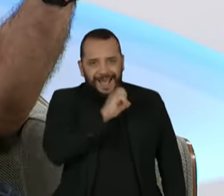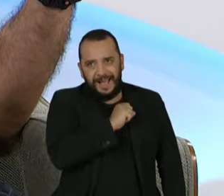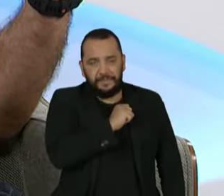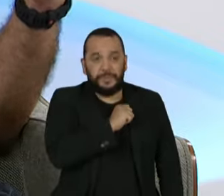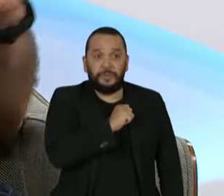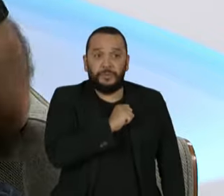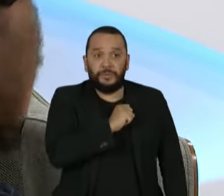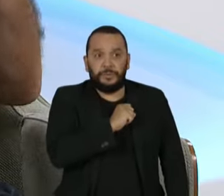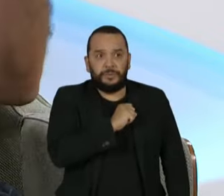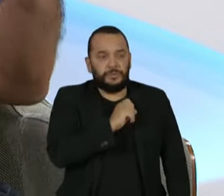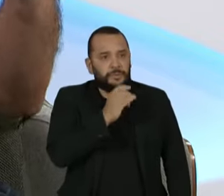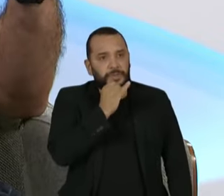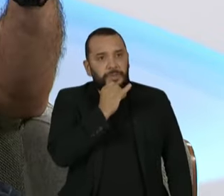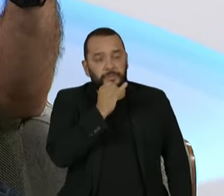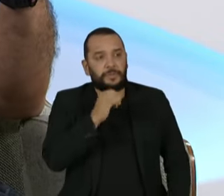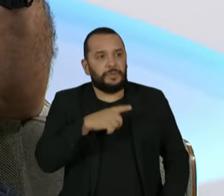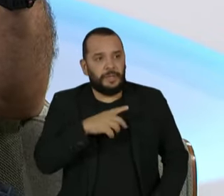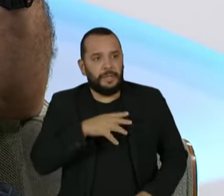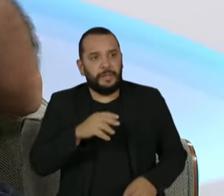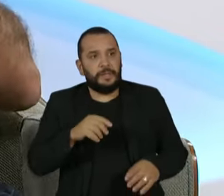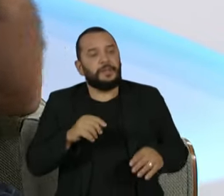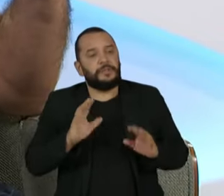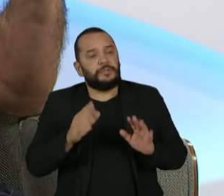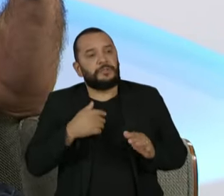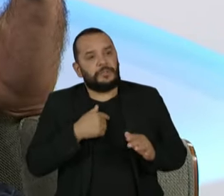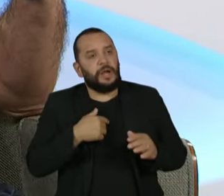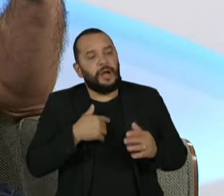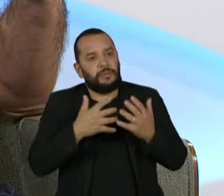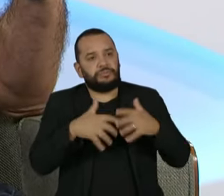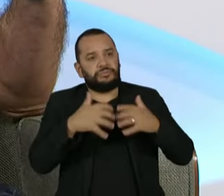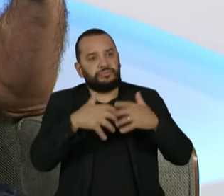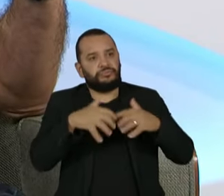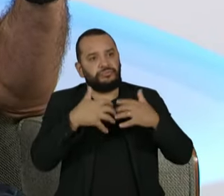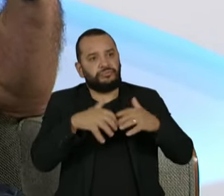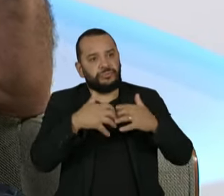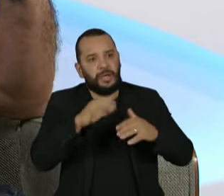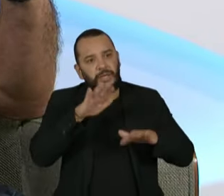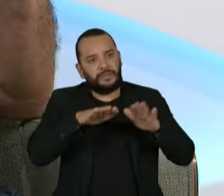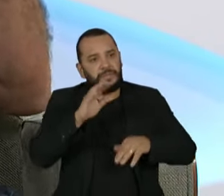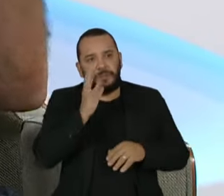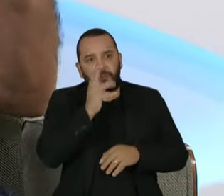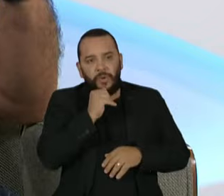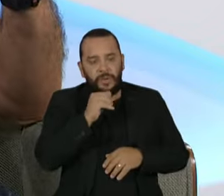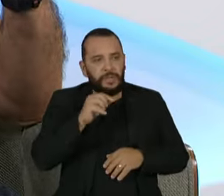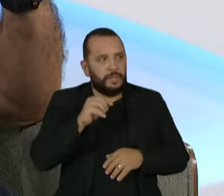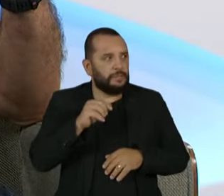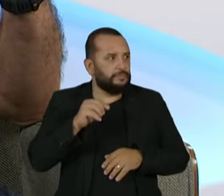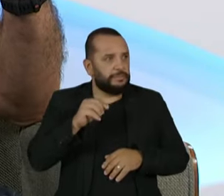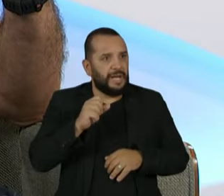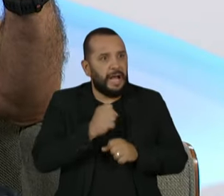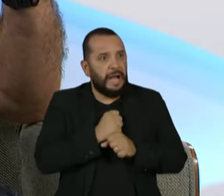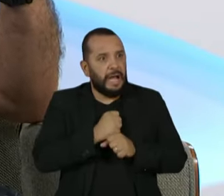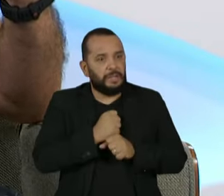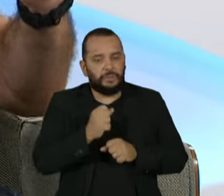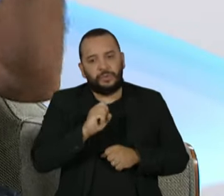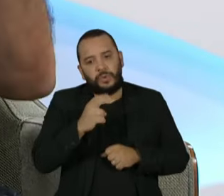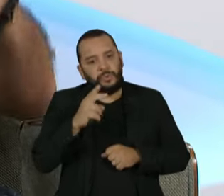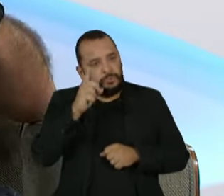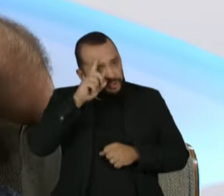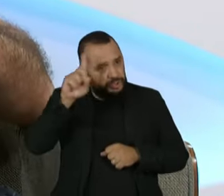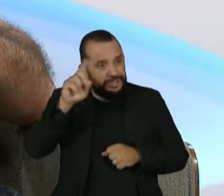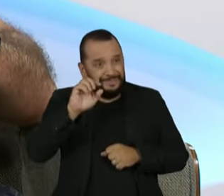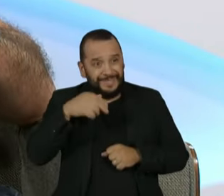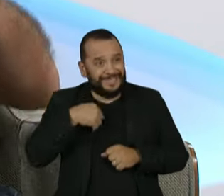levariam dias o meses ou anos para você contar e que são computados instantaneamente não muda o que dá para ser computado mas